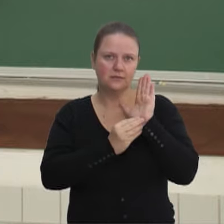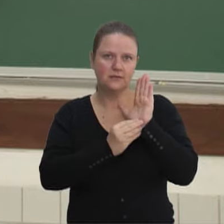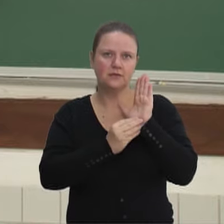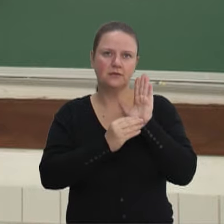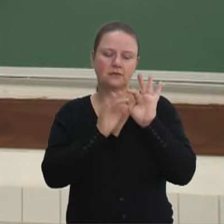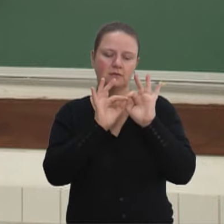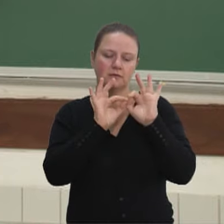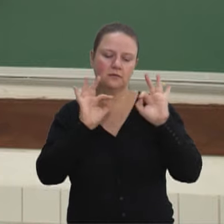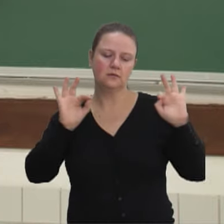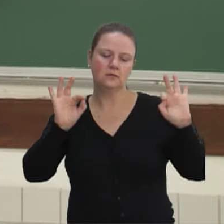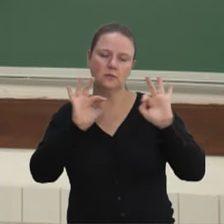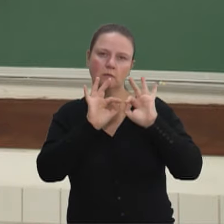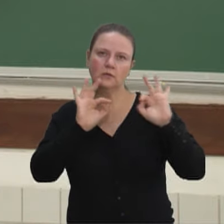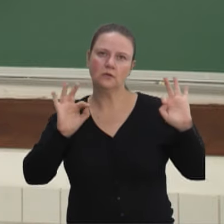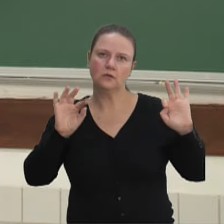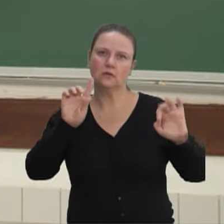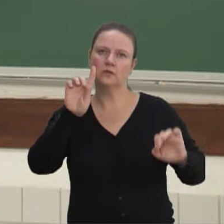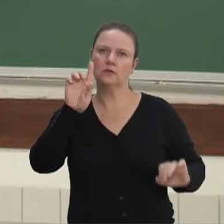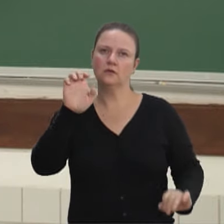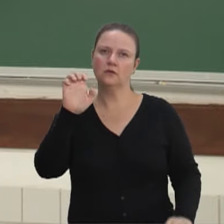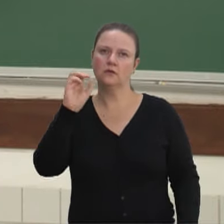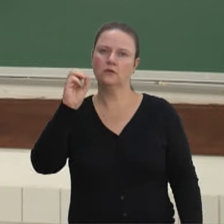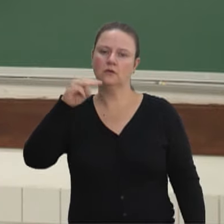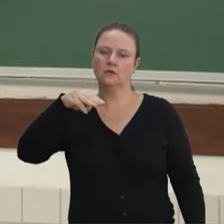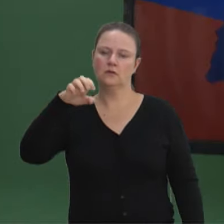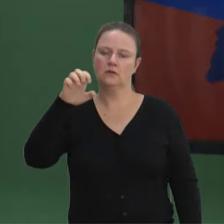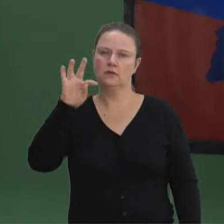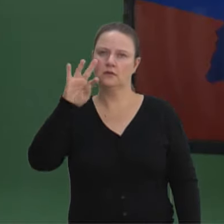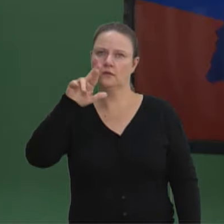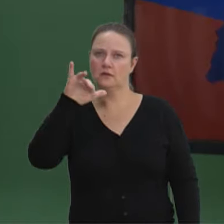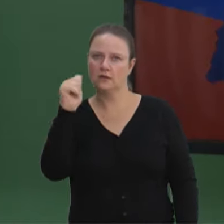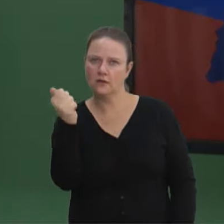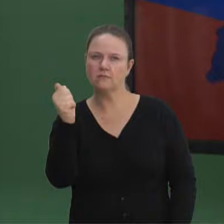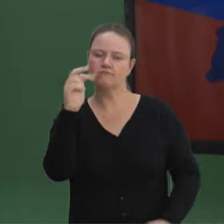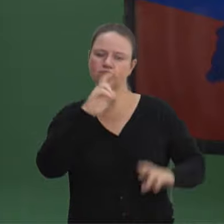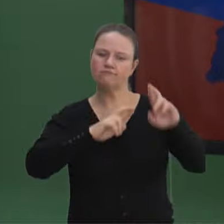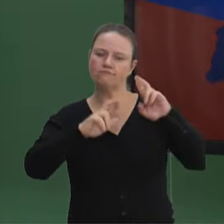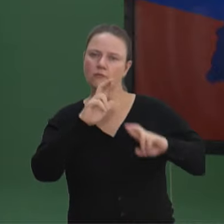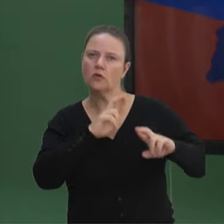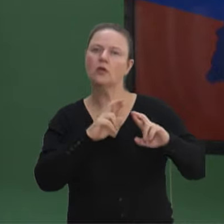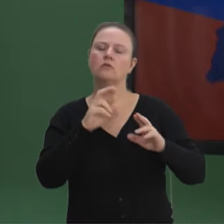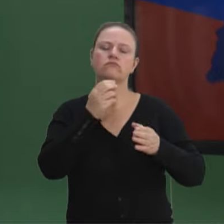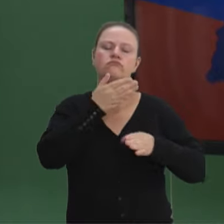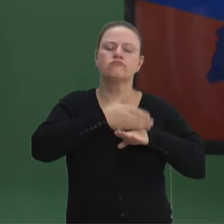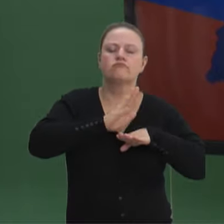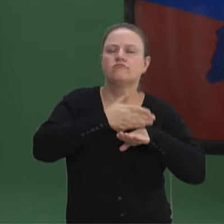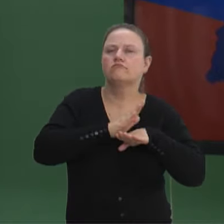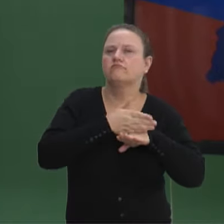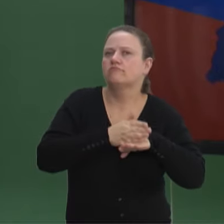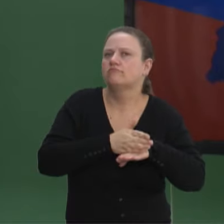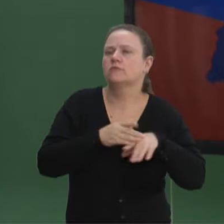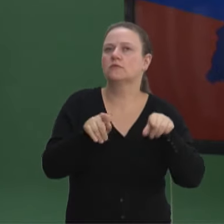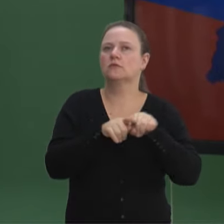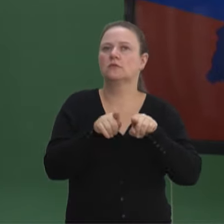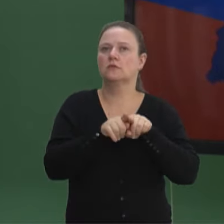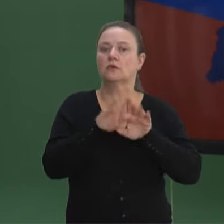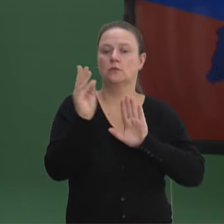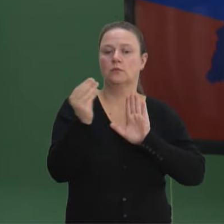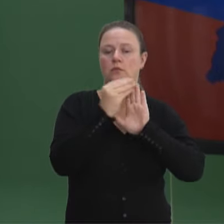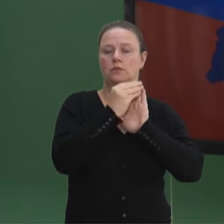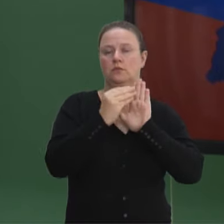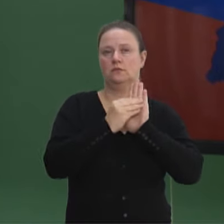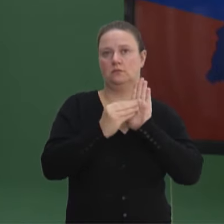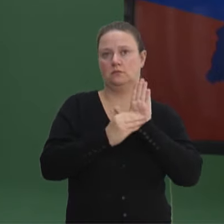geometria analítica, né? A gente está aí na aula 8, a gente vai estar fazendo alguns exercícios, tá aí retomando aí o